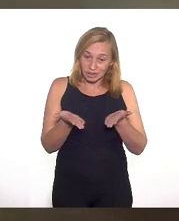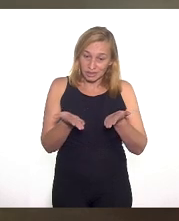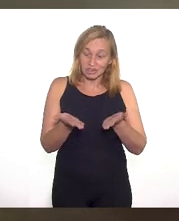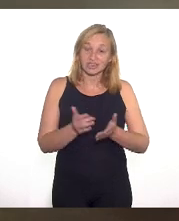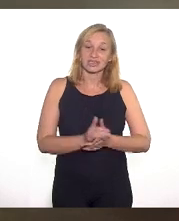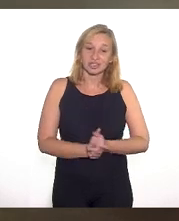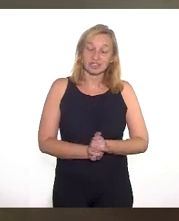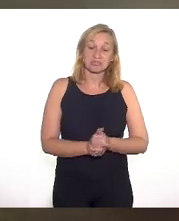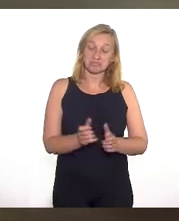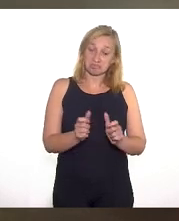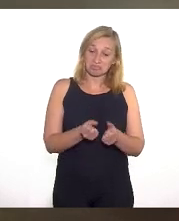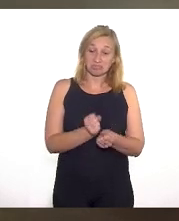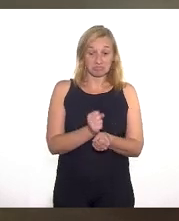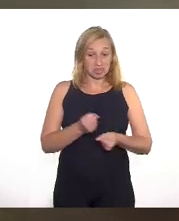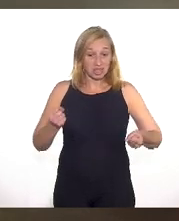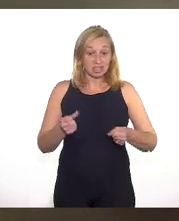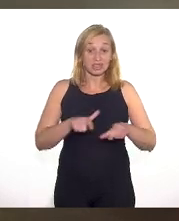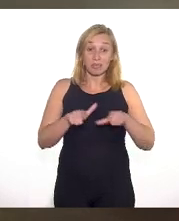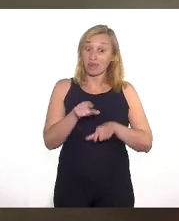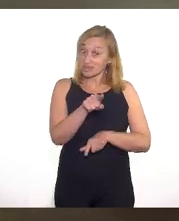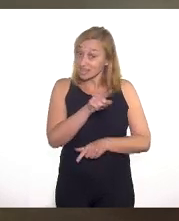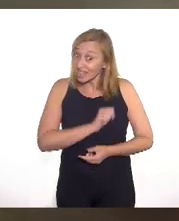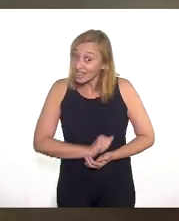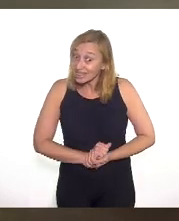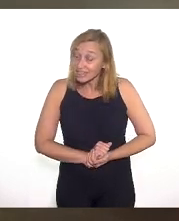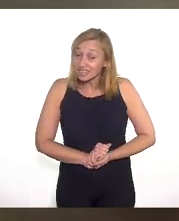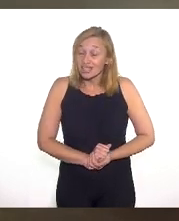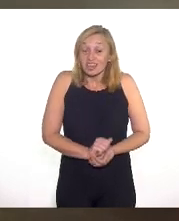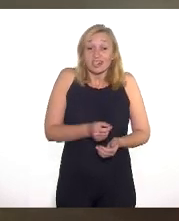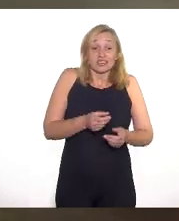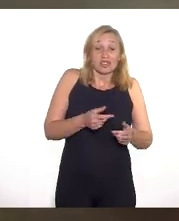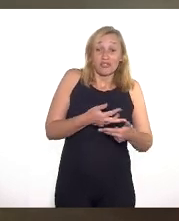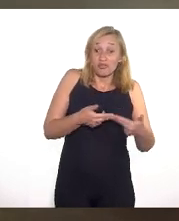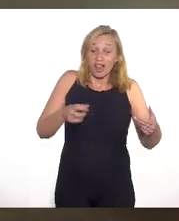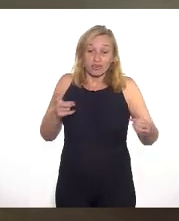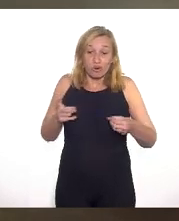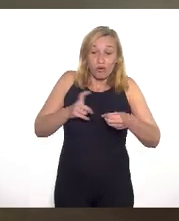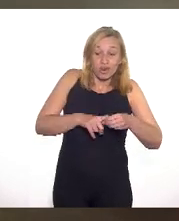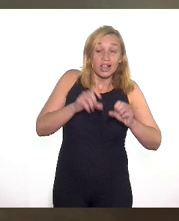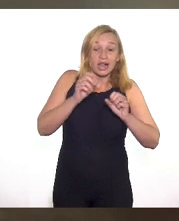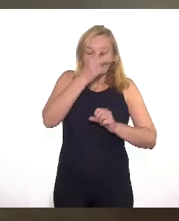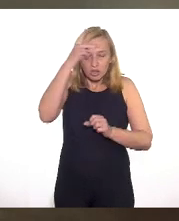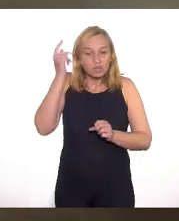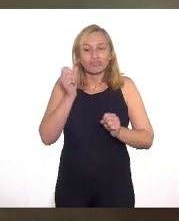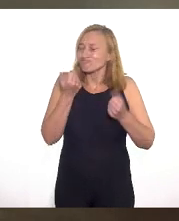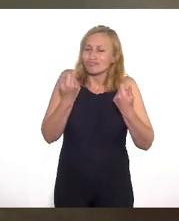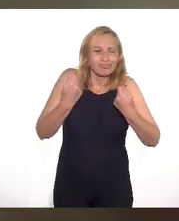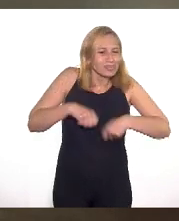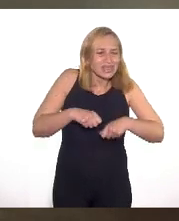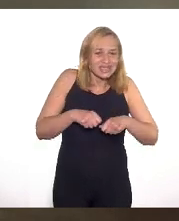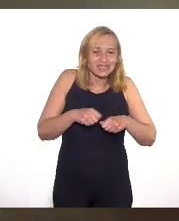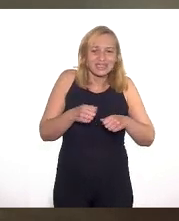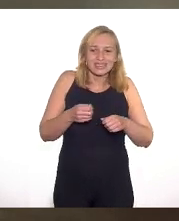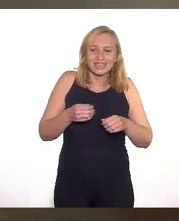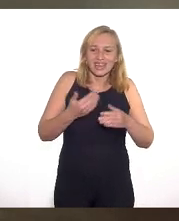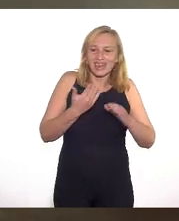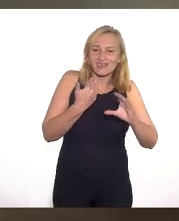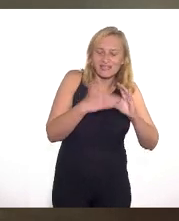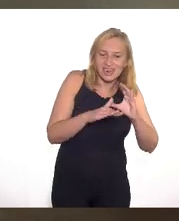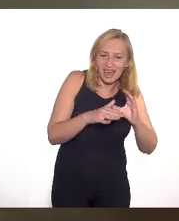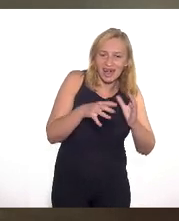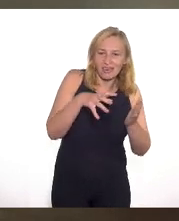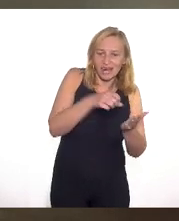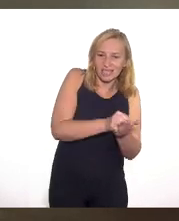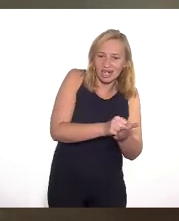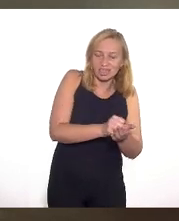trabalho de trabalho também. Porque isso aqui são todos convênios para que a pessoa não precise enviar um cadastro e receber